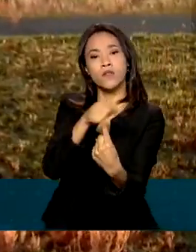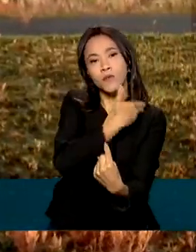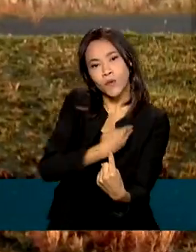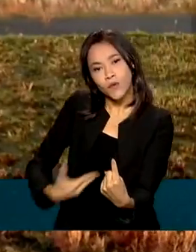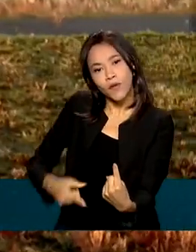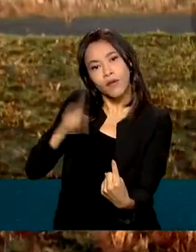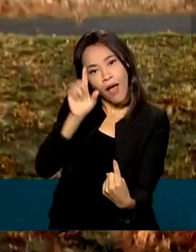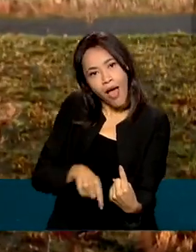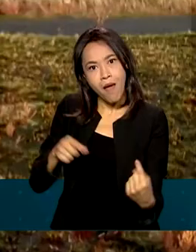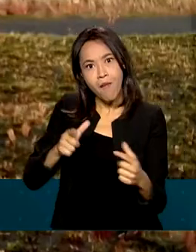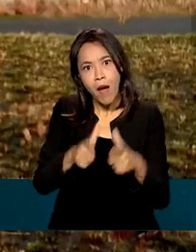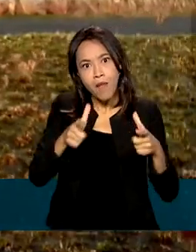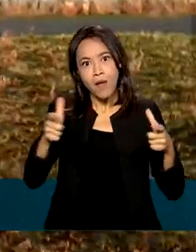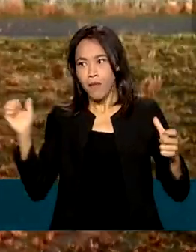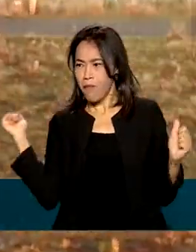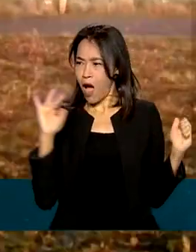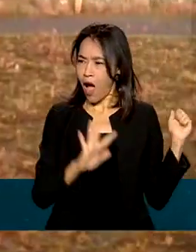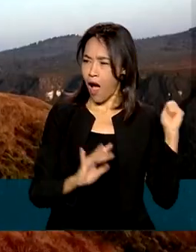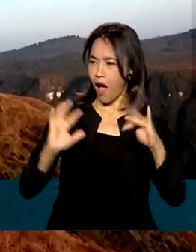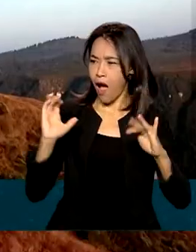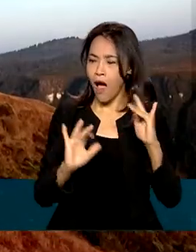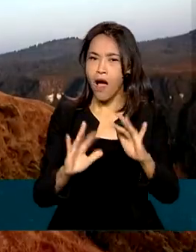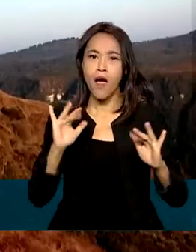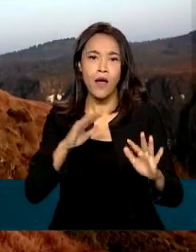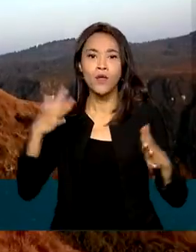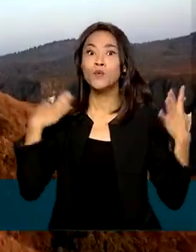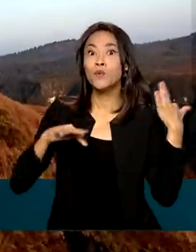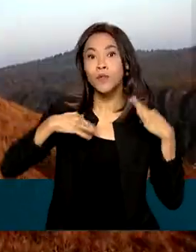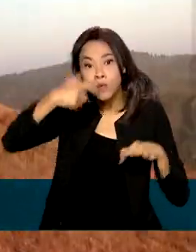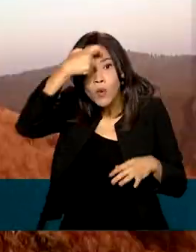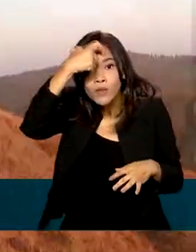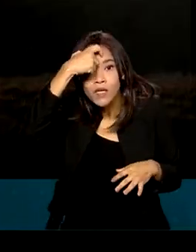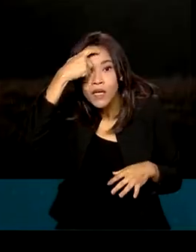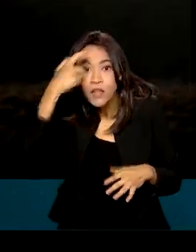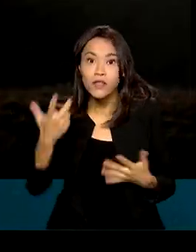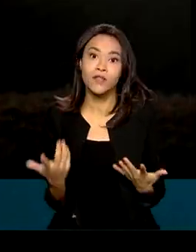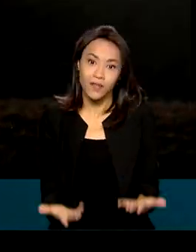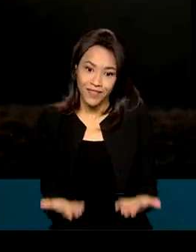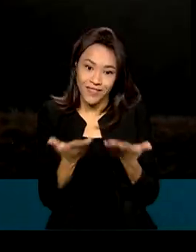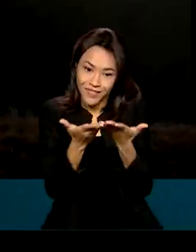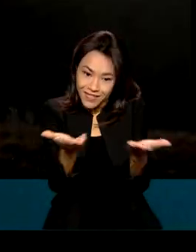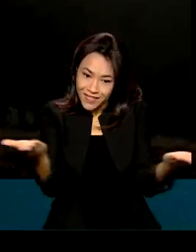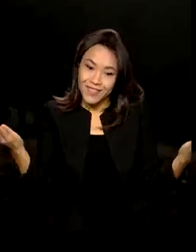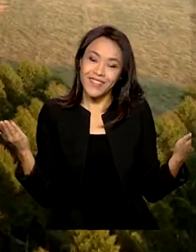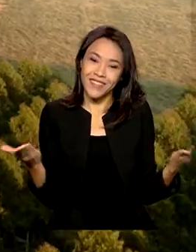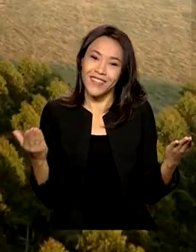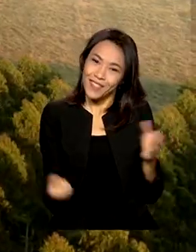ampliar a visitação e o turismo consciente, com a conservação da natureza e geração de negócios.